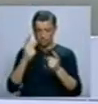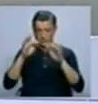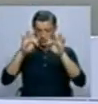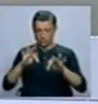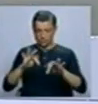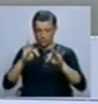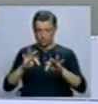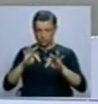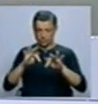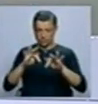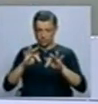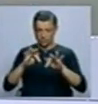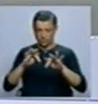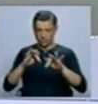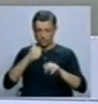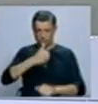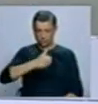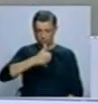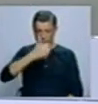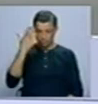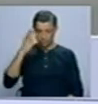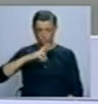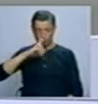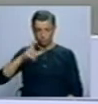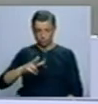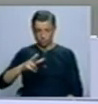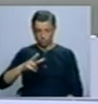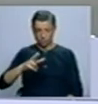final deste Bom Dia Portugal. Vamos